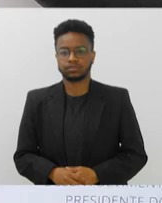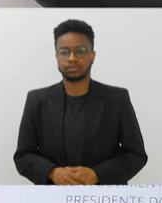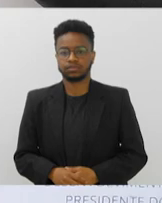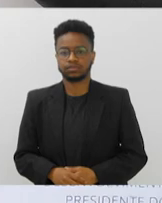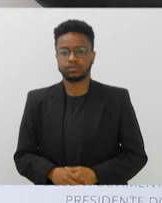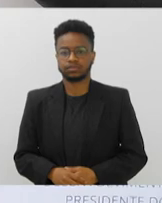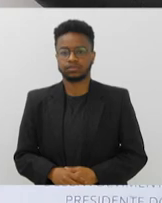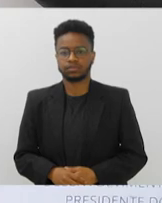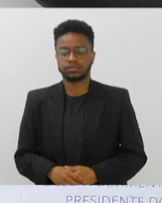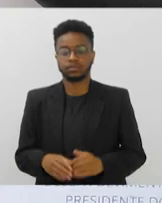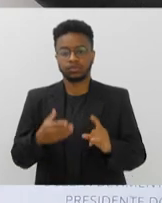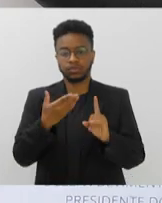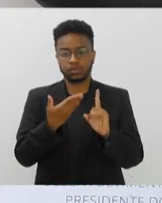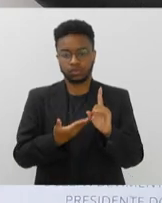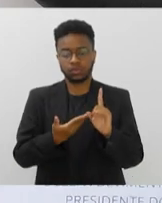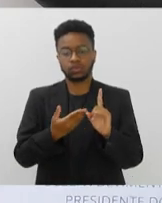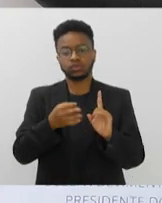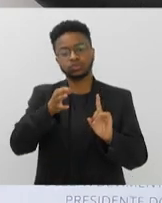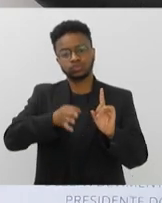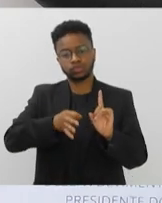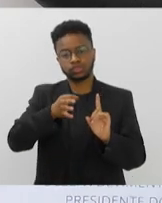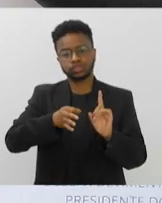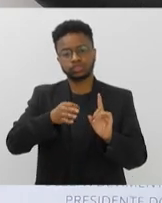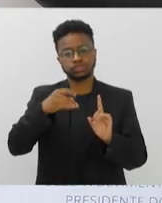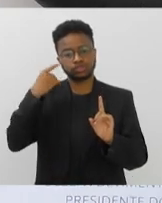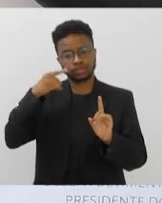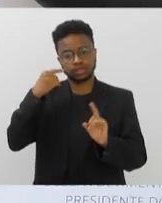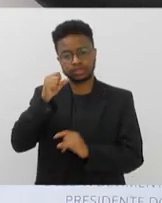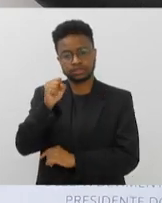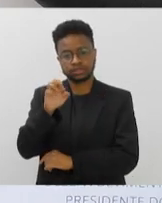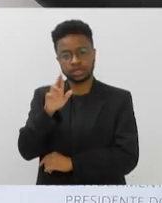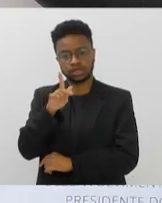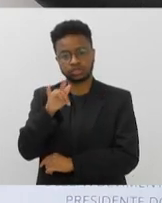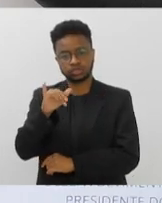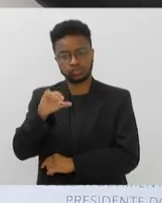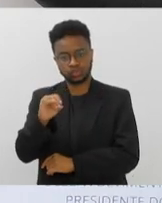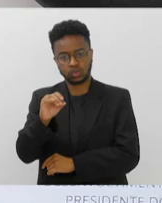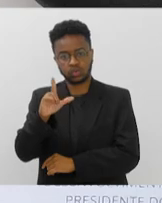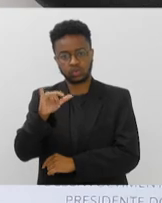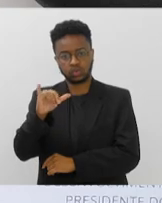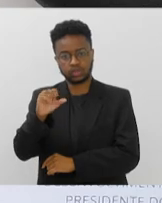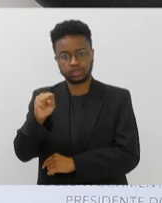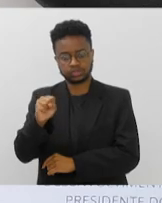drout Juiz de Direito Sérgio Luiz Ribeiro de